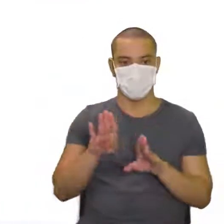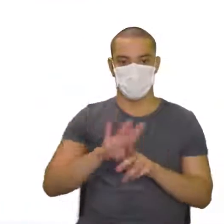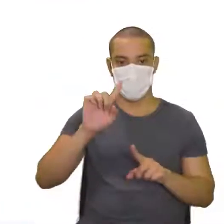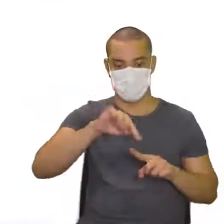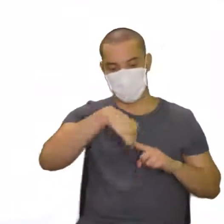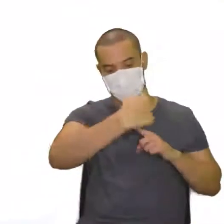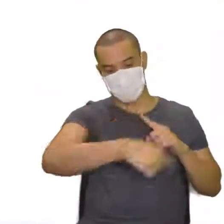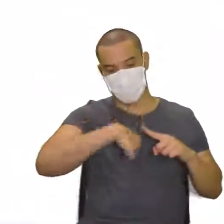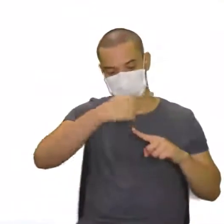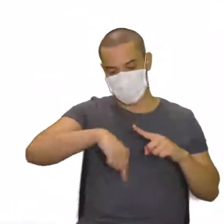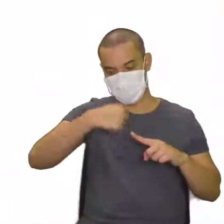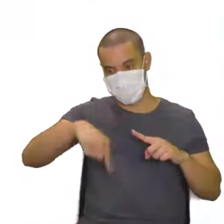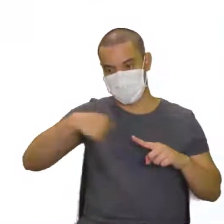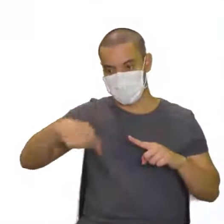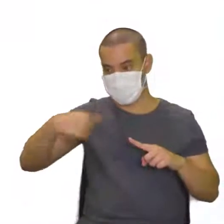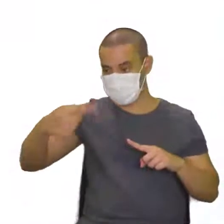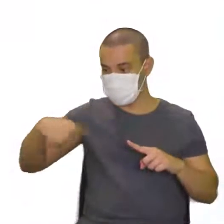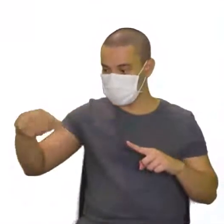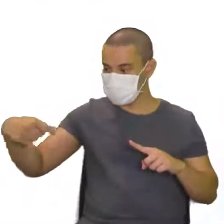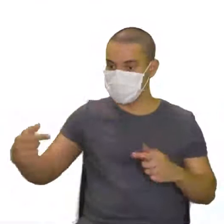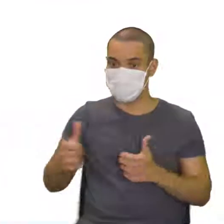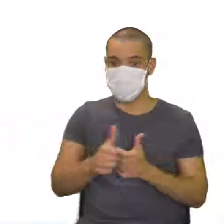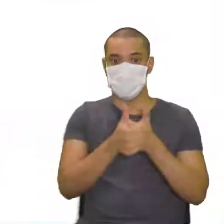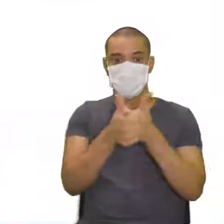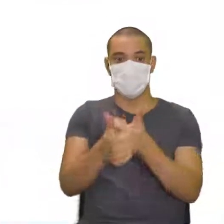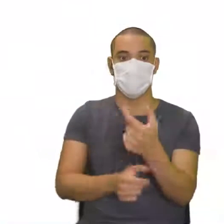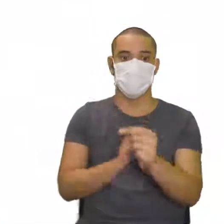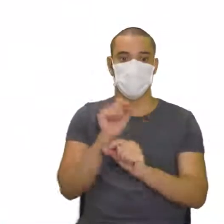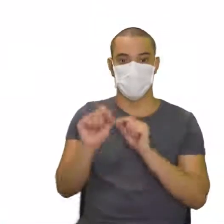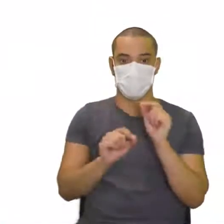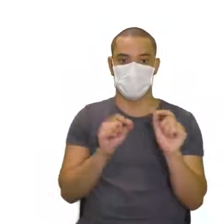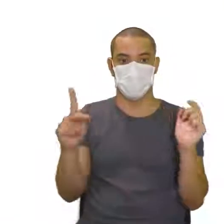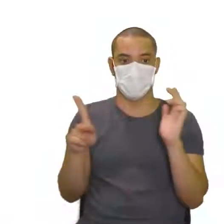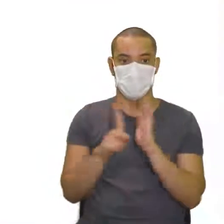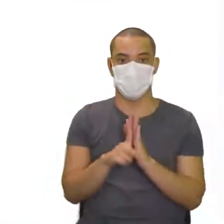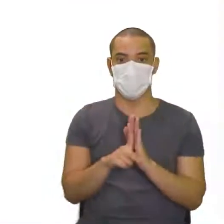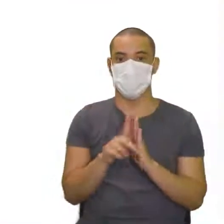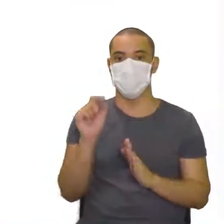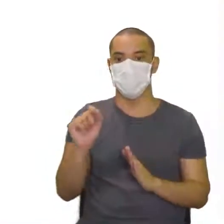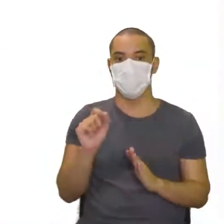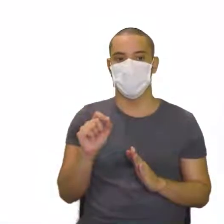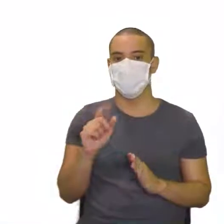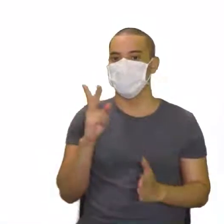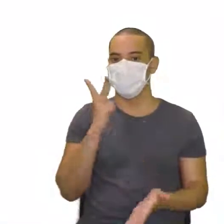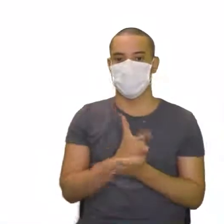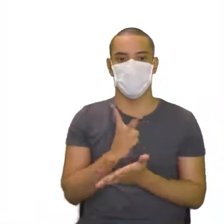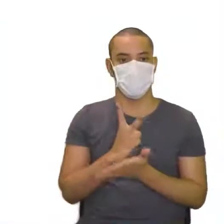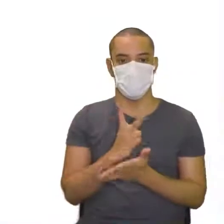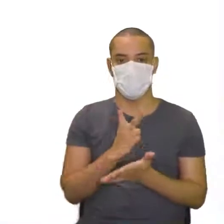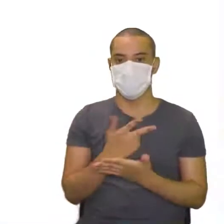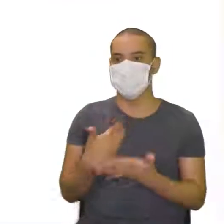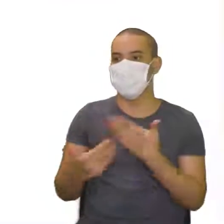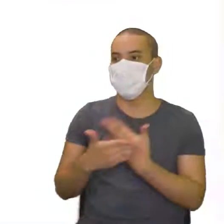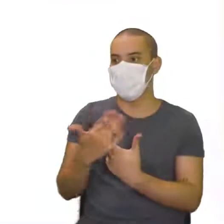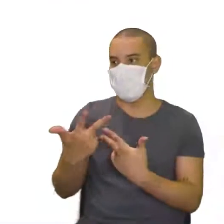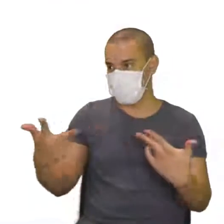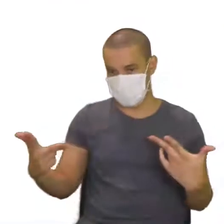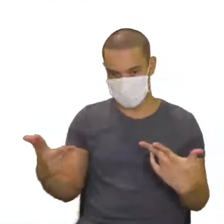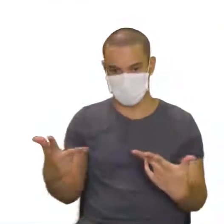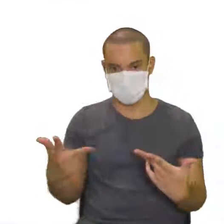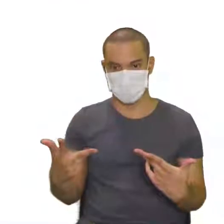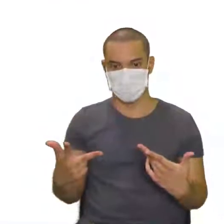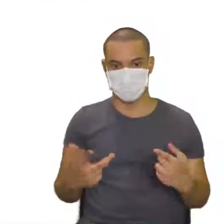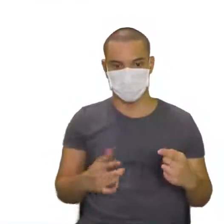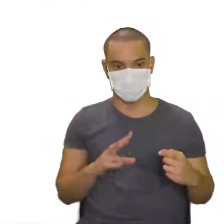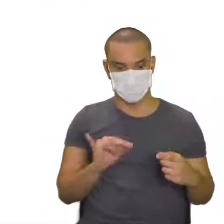fio condutor que acompanha a superfície de um cilindro. Então solenoides são os fios enrolados em alguma coisa. Esse